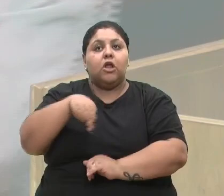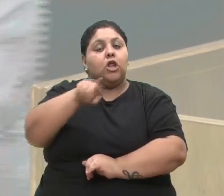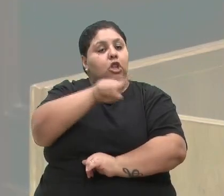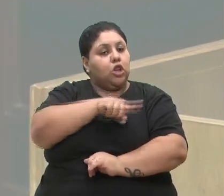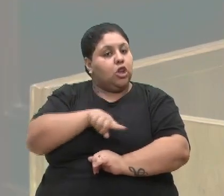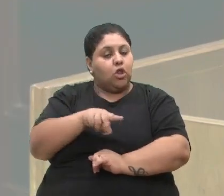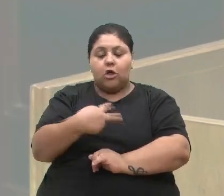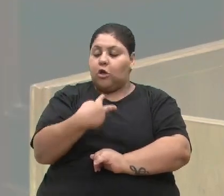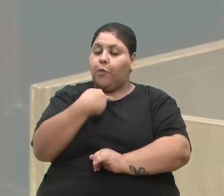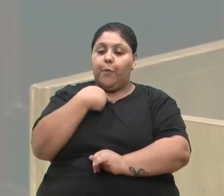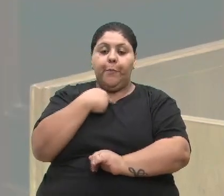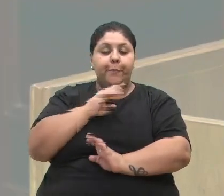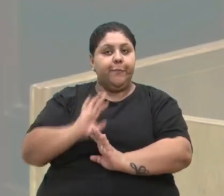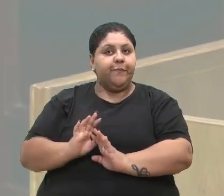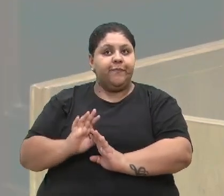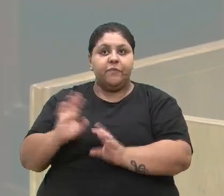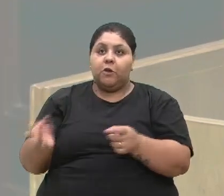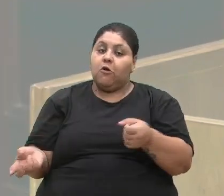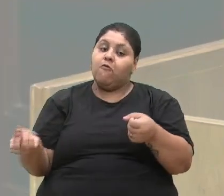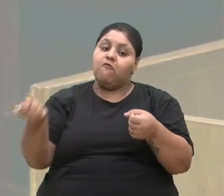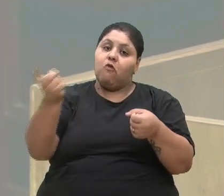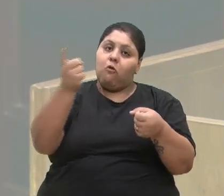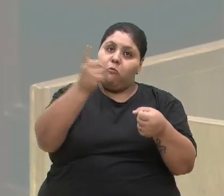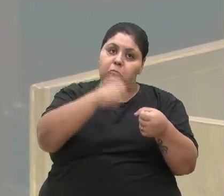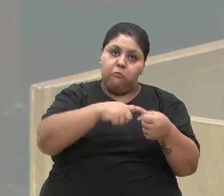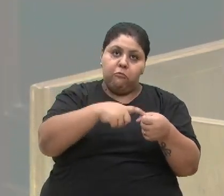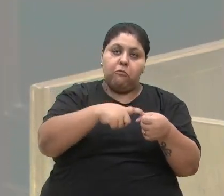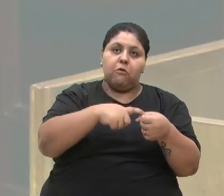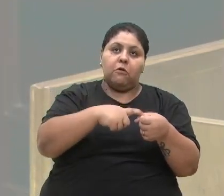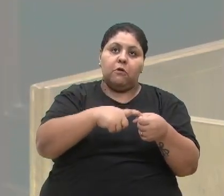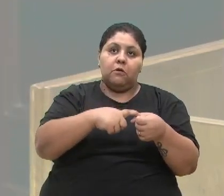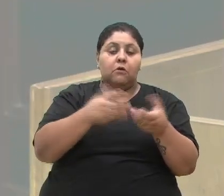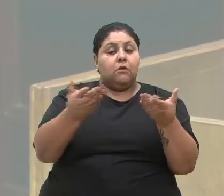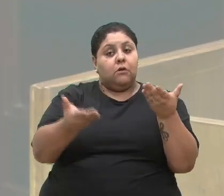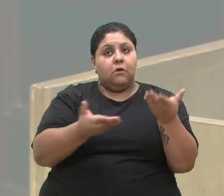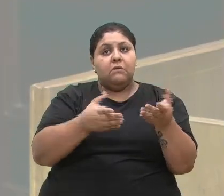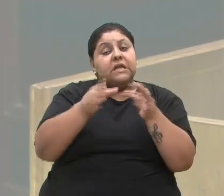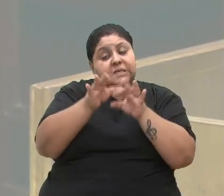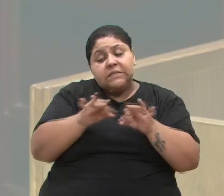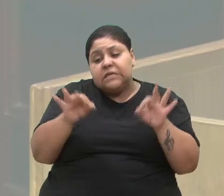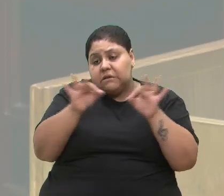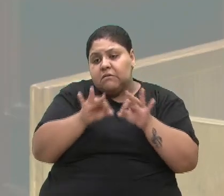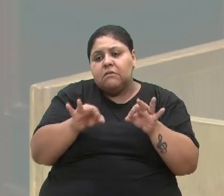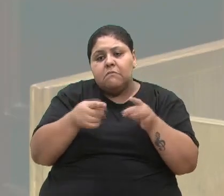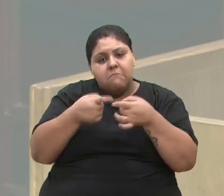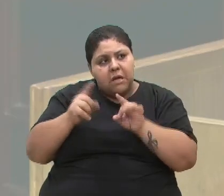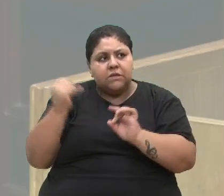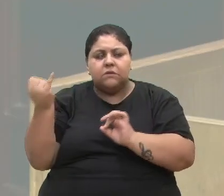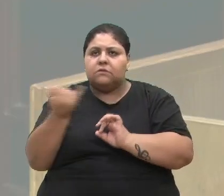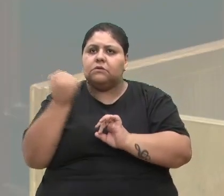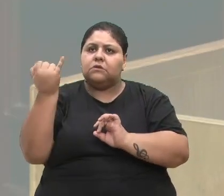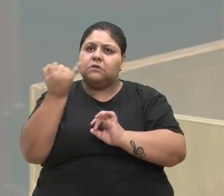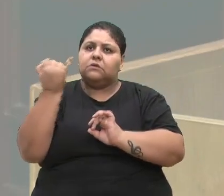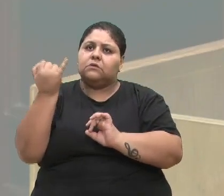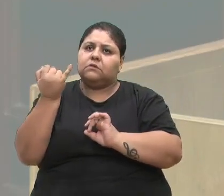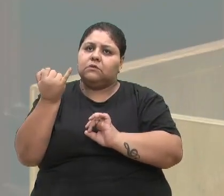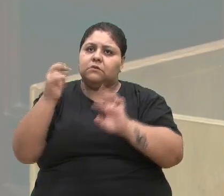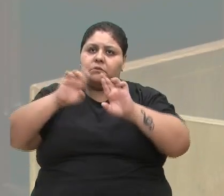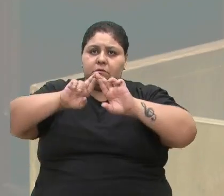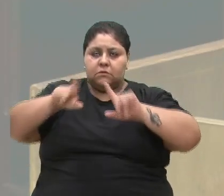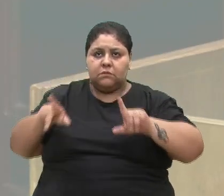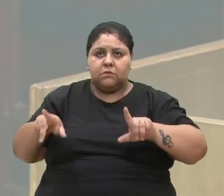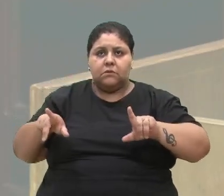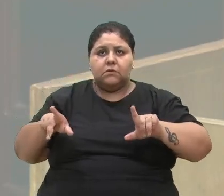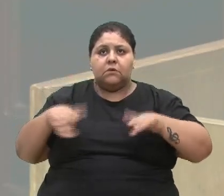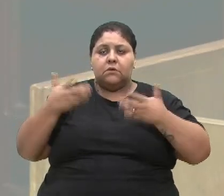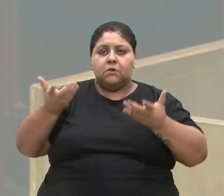não podemos retroceder em algo que, embora seja simples, é tão importante e faz tanta diferença.